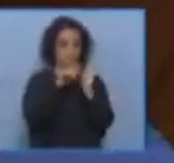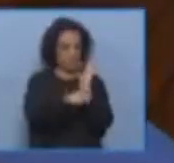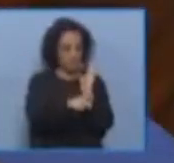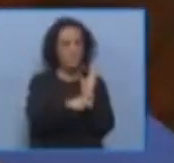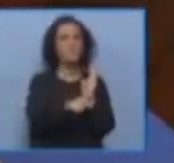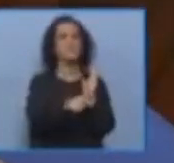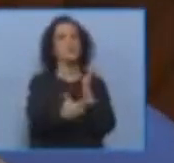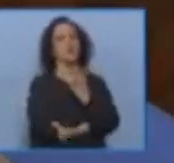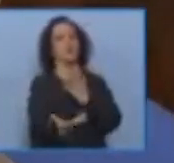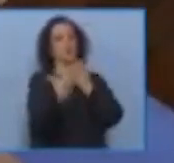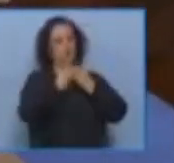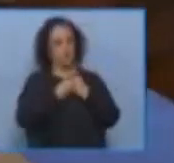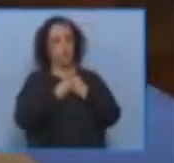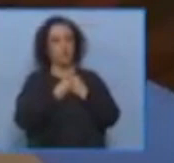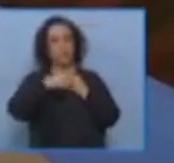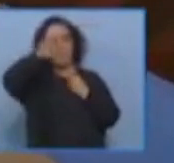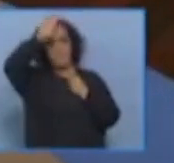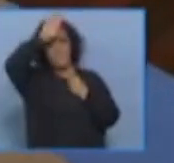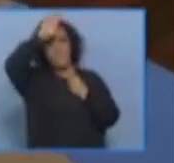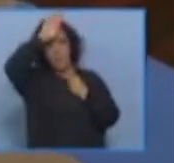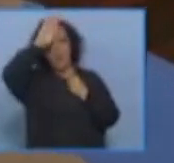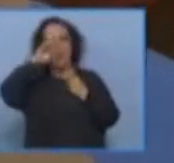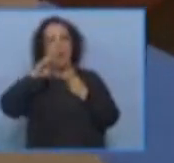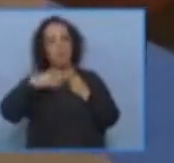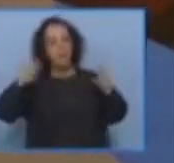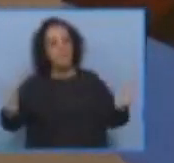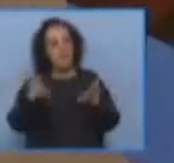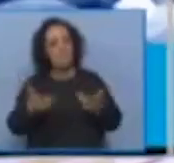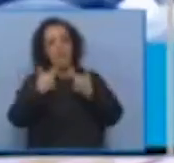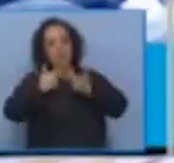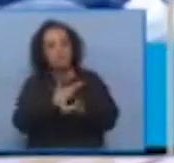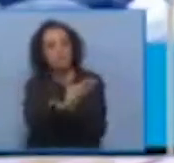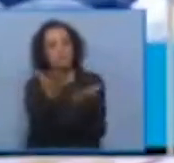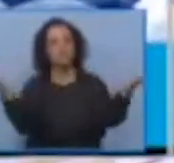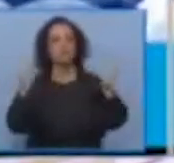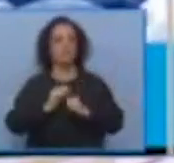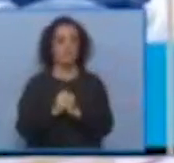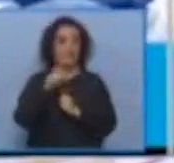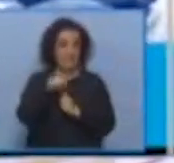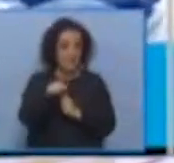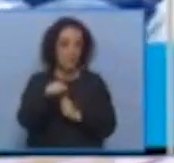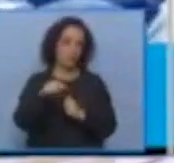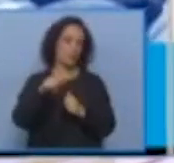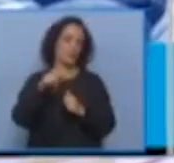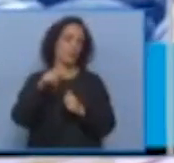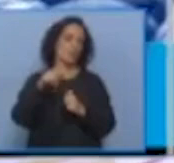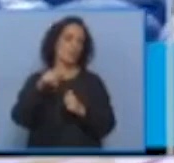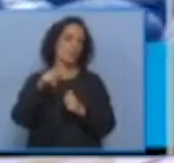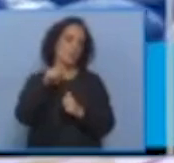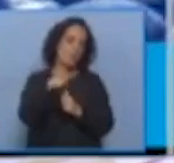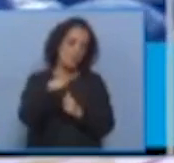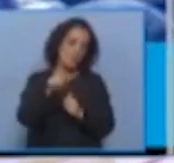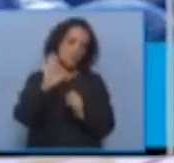junte ao Papa neste esforço de comunicar. E acho que isso é a grande, digamos, a